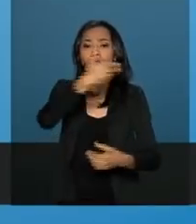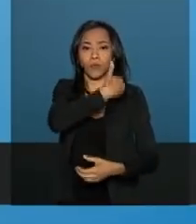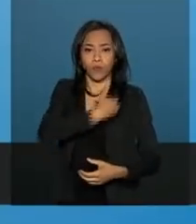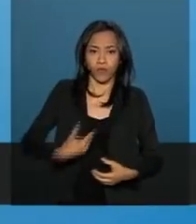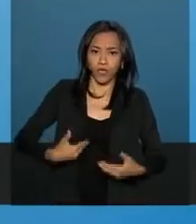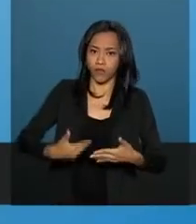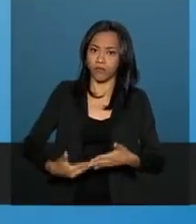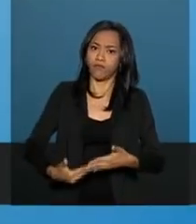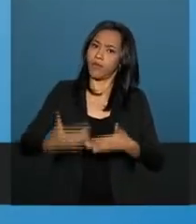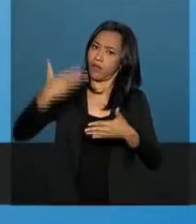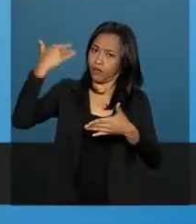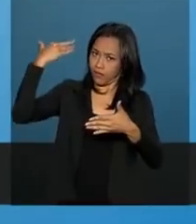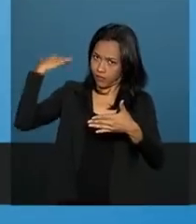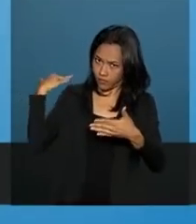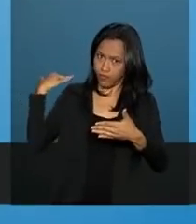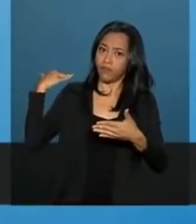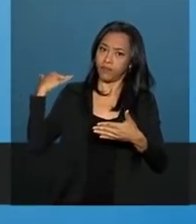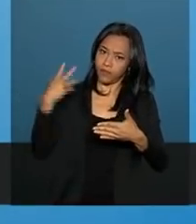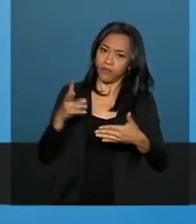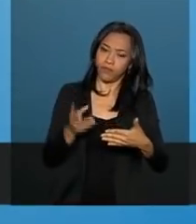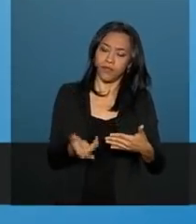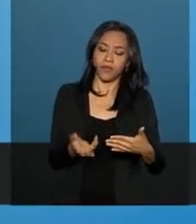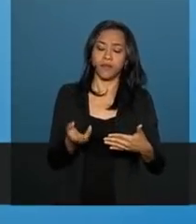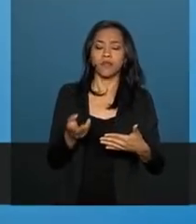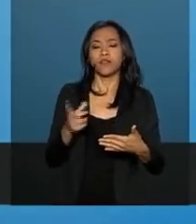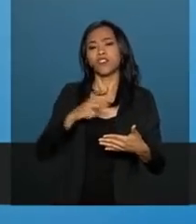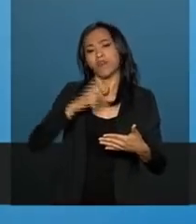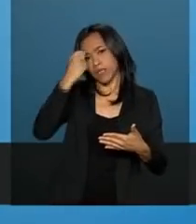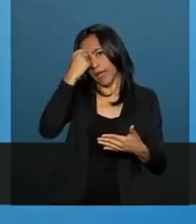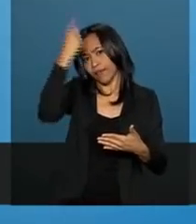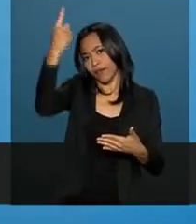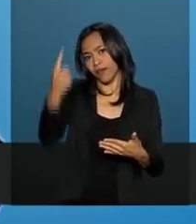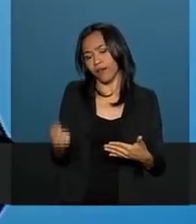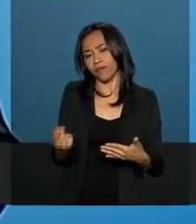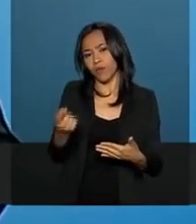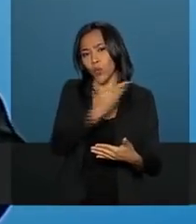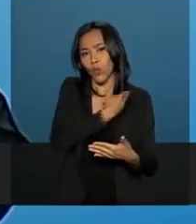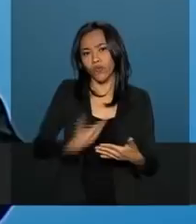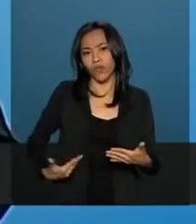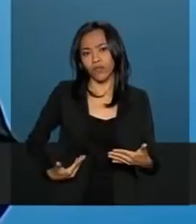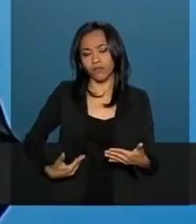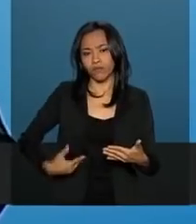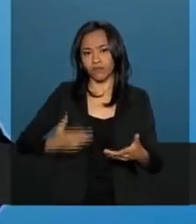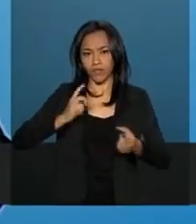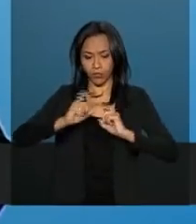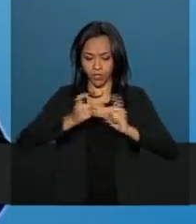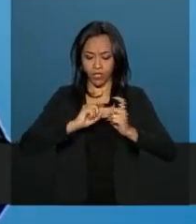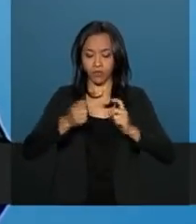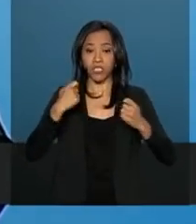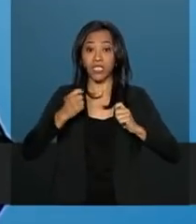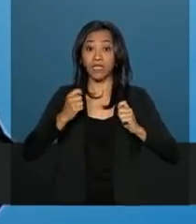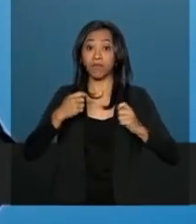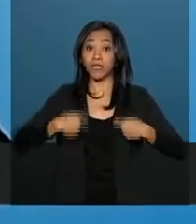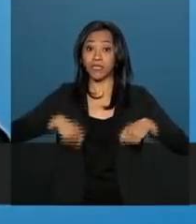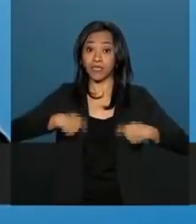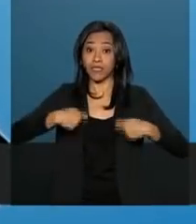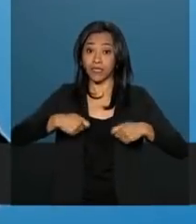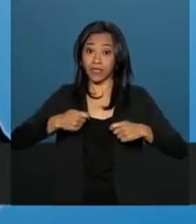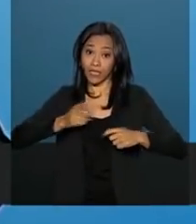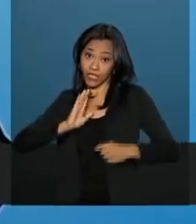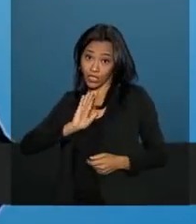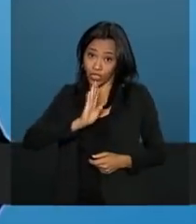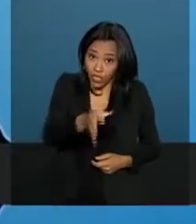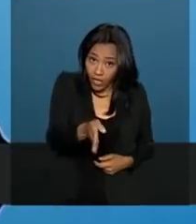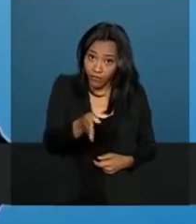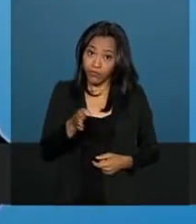atrás, bem lá atrás, a ideia de que a administração deveria ser direta, não é? O poder público tinha